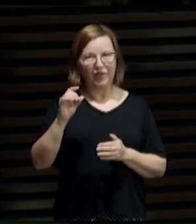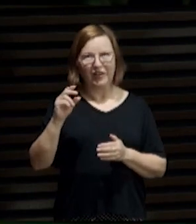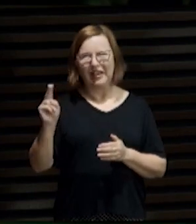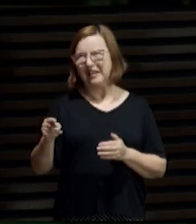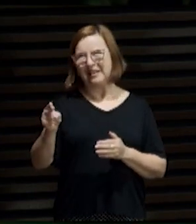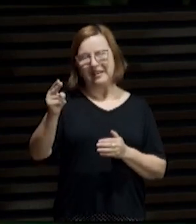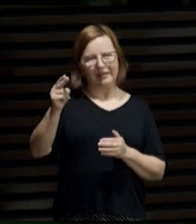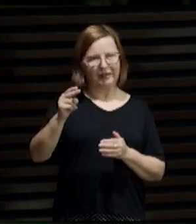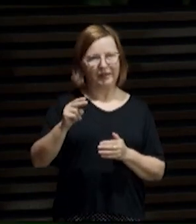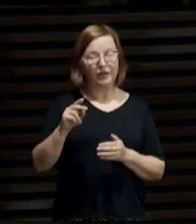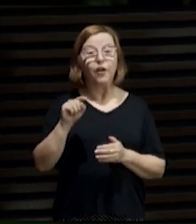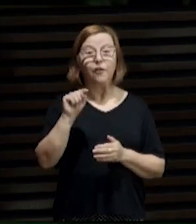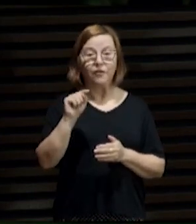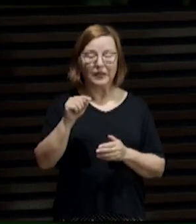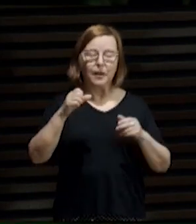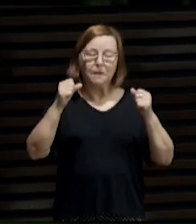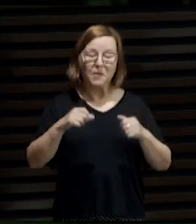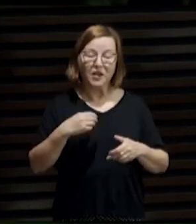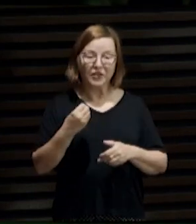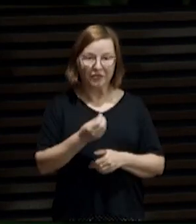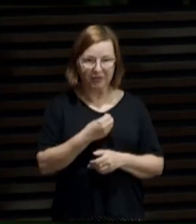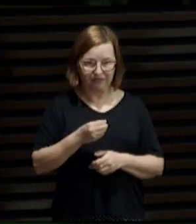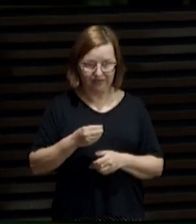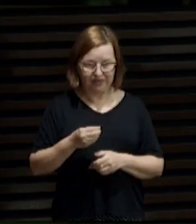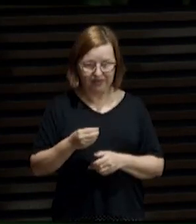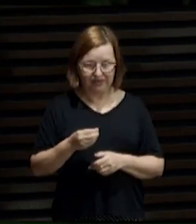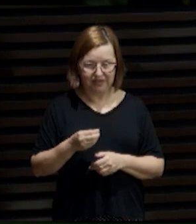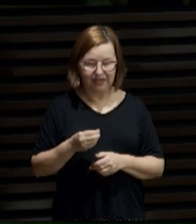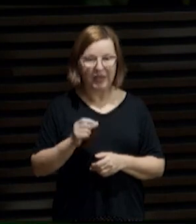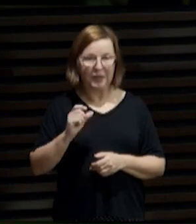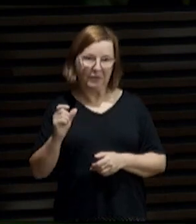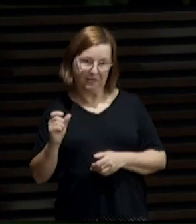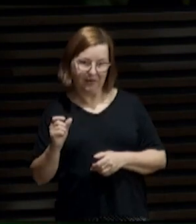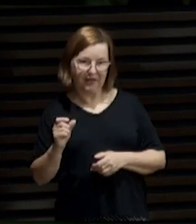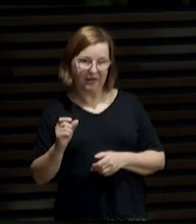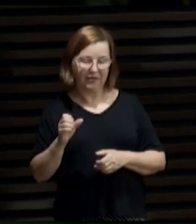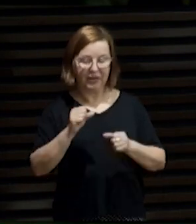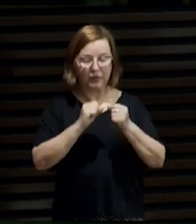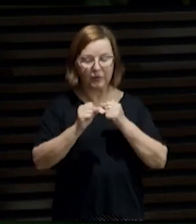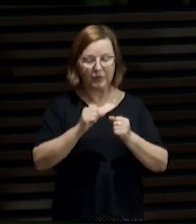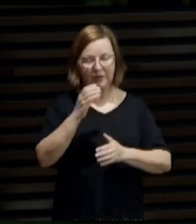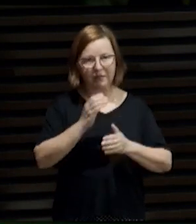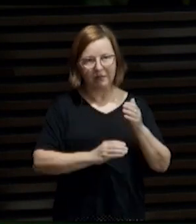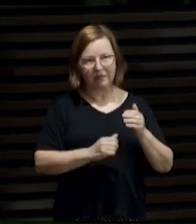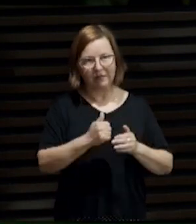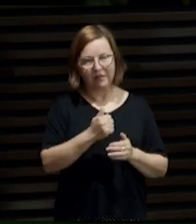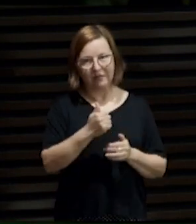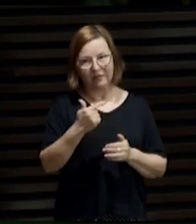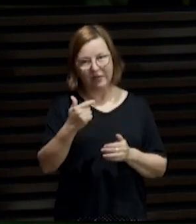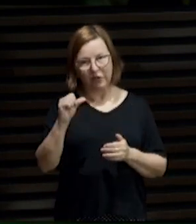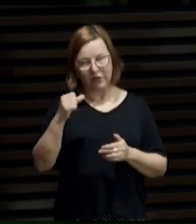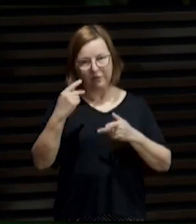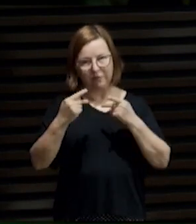Salmo 128 diz hoje na sua casa. E não simplesmente dizer, está tudo mal, mas um dia Jesus vai voltar e tudo